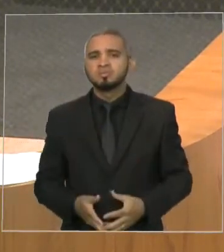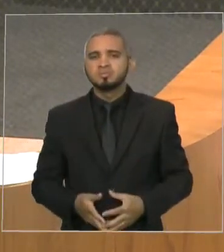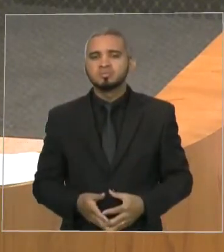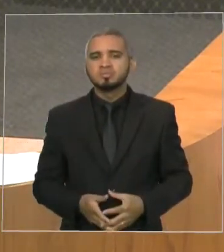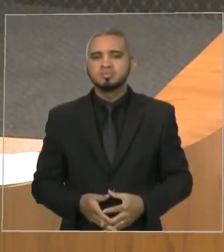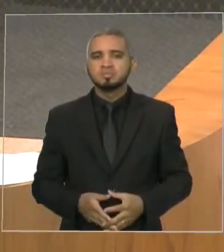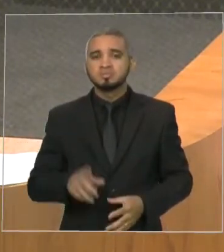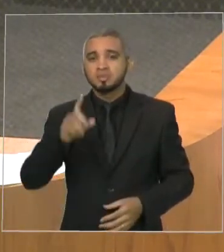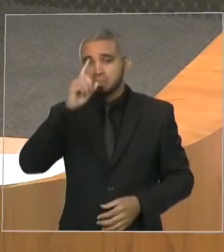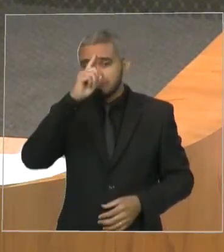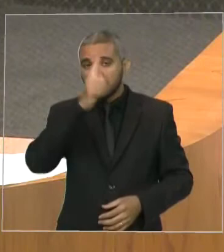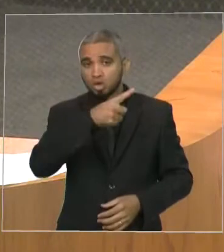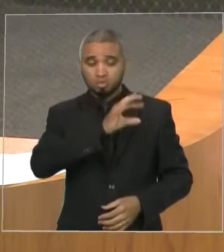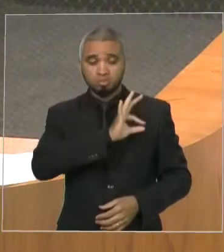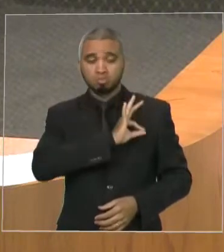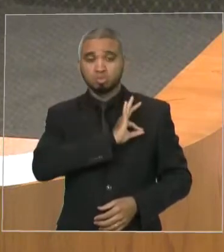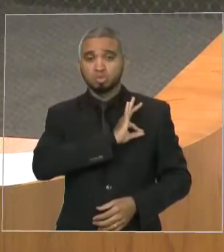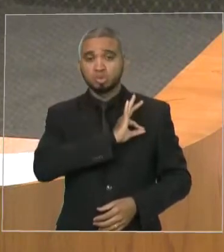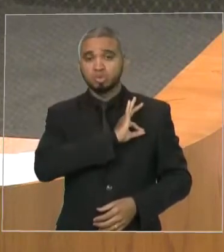Mandou tomar.